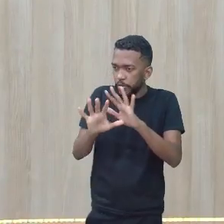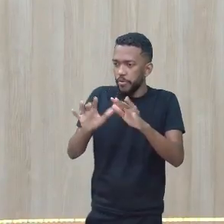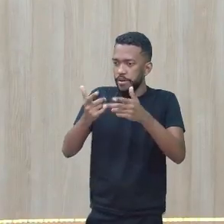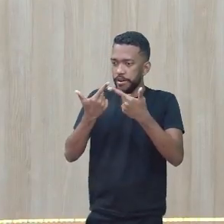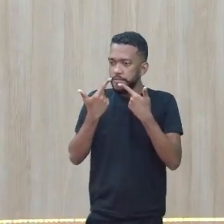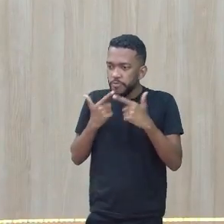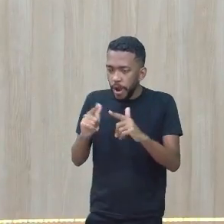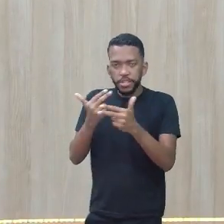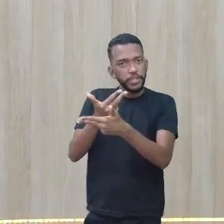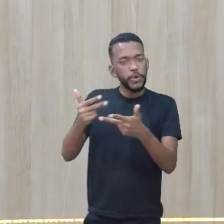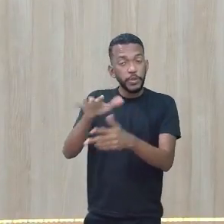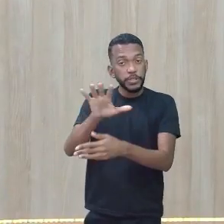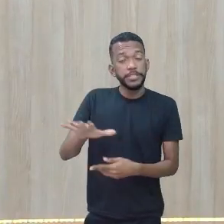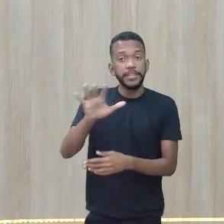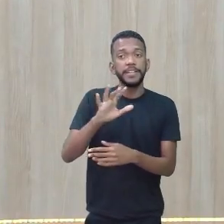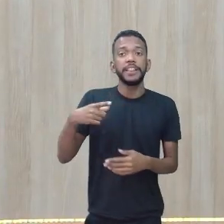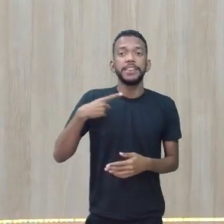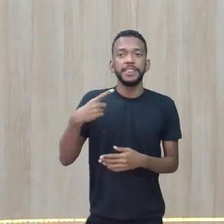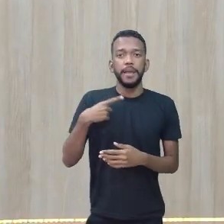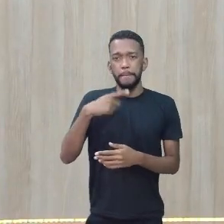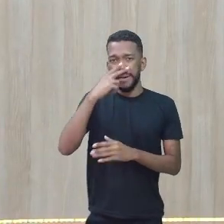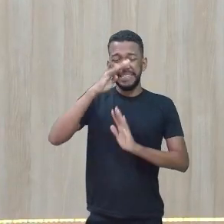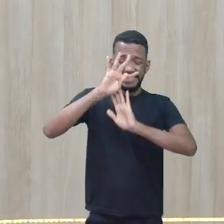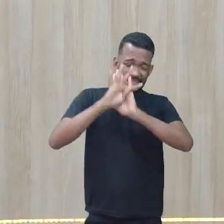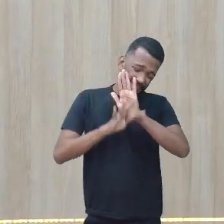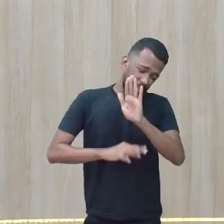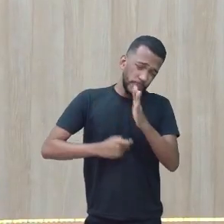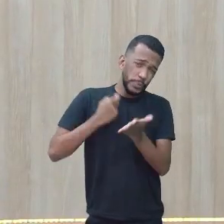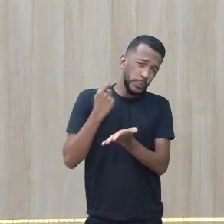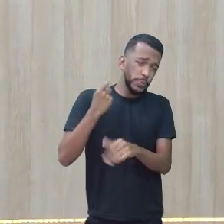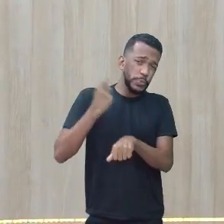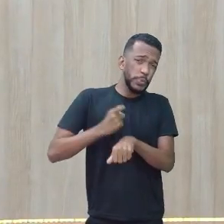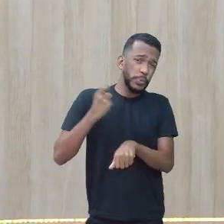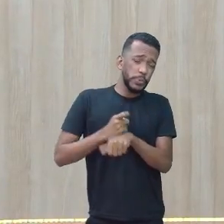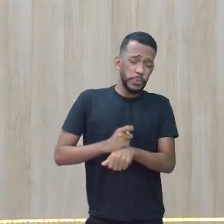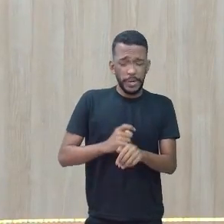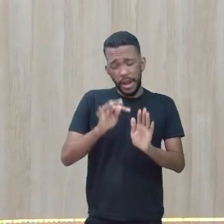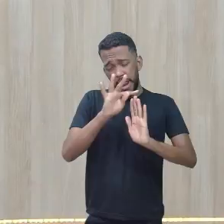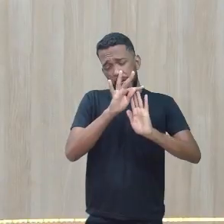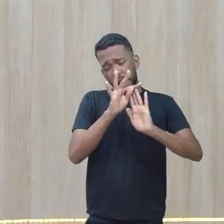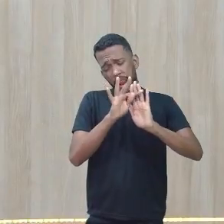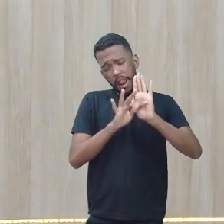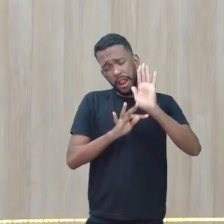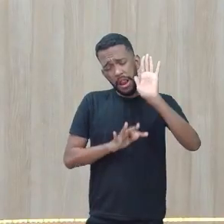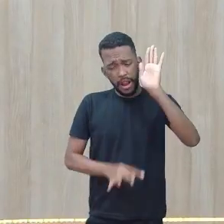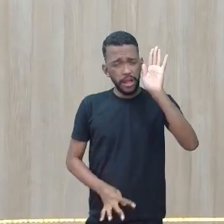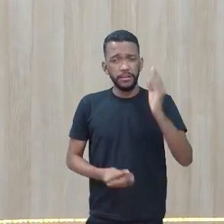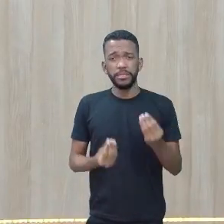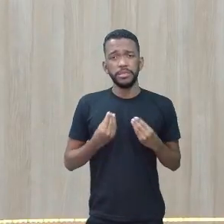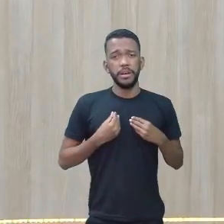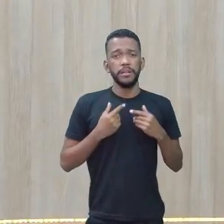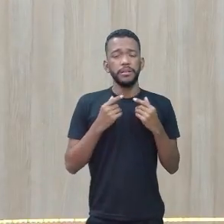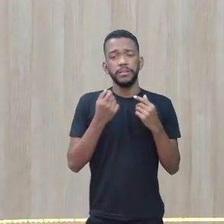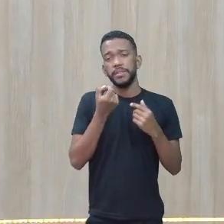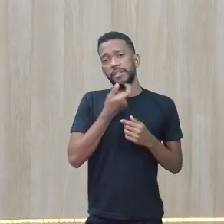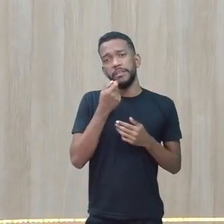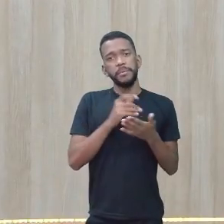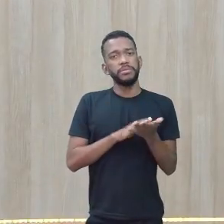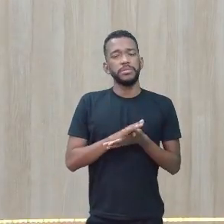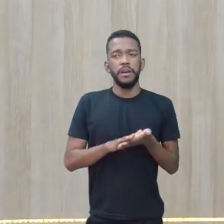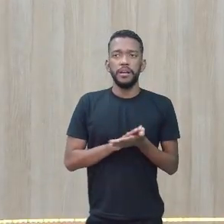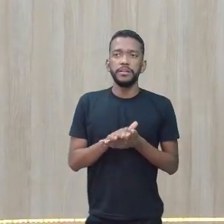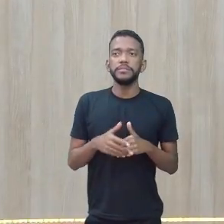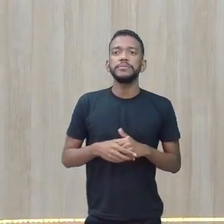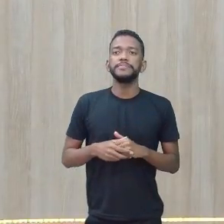difícil ler coisas duras, ler textos duros que não trazem nenhum divertimento, né? Então,